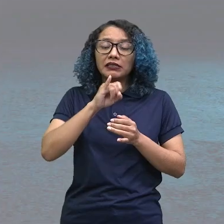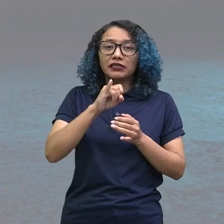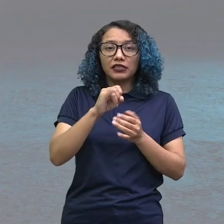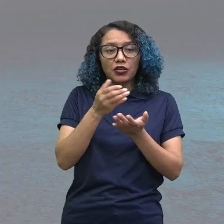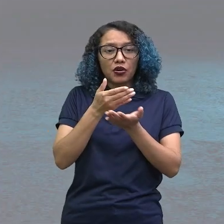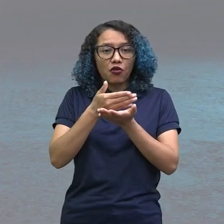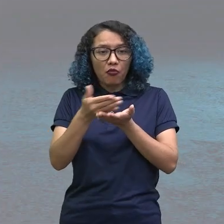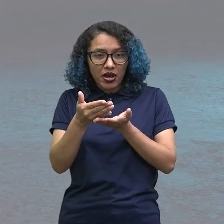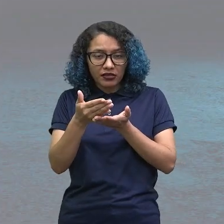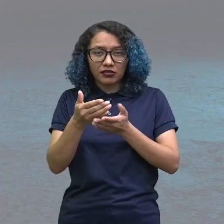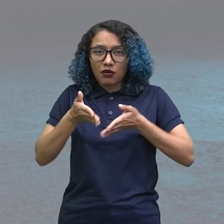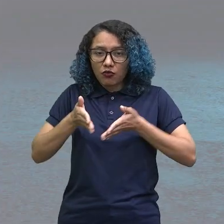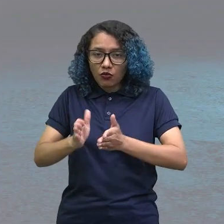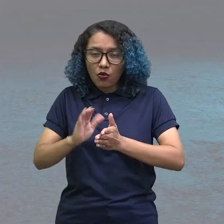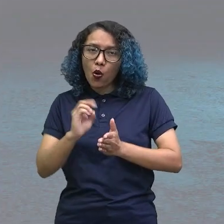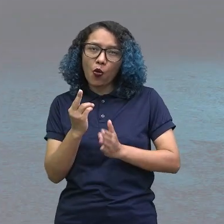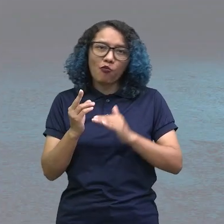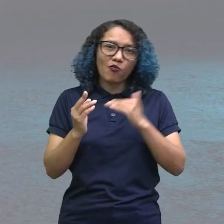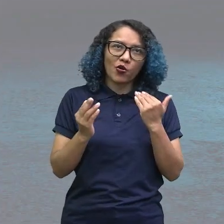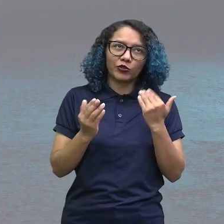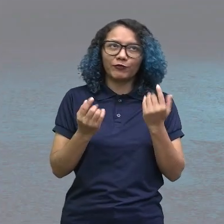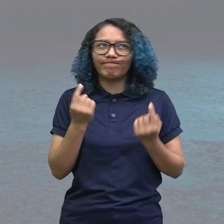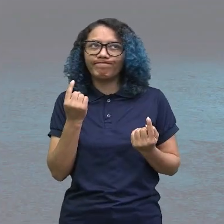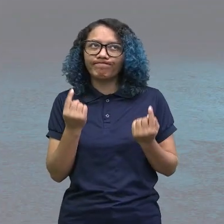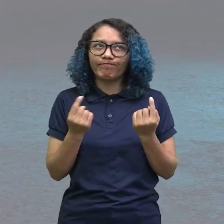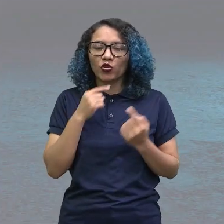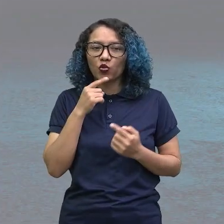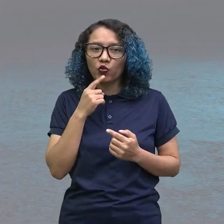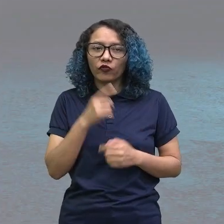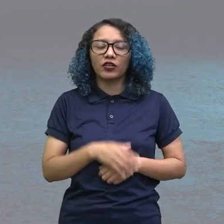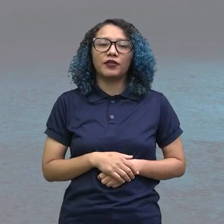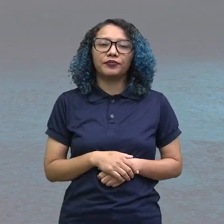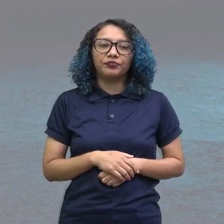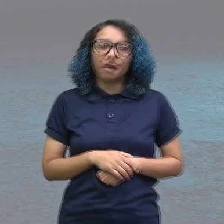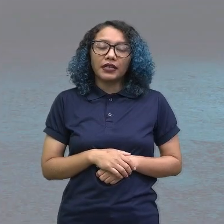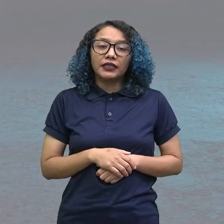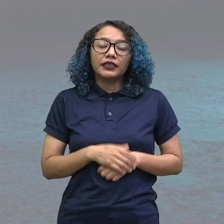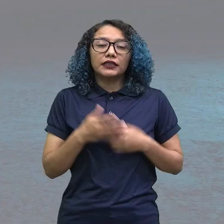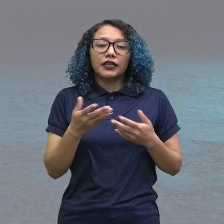se poria em primeiro lugar o meu nascimento ou a minha morte.